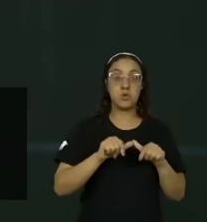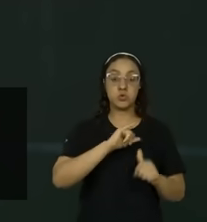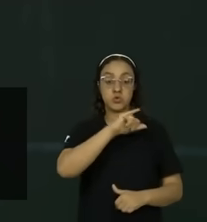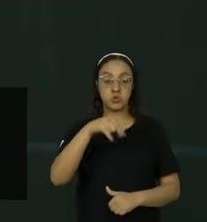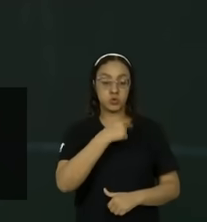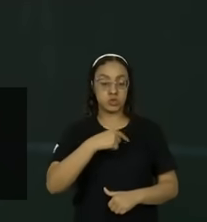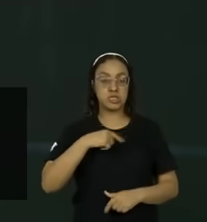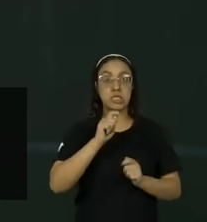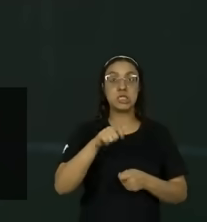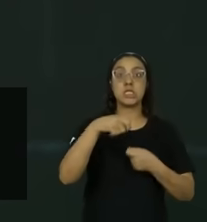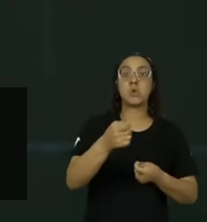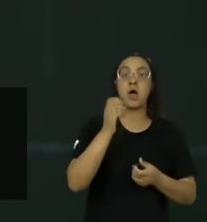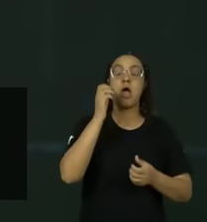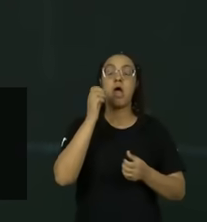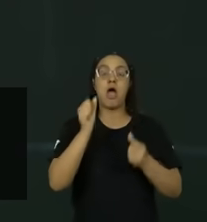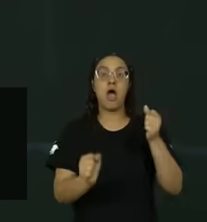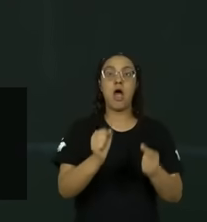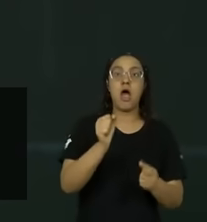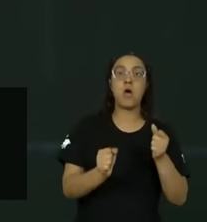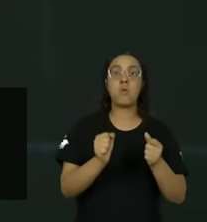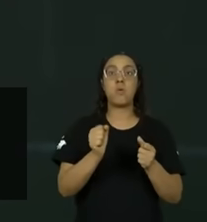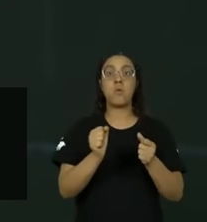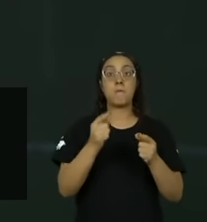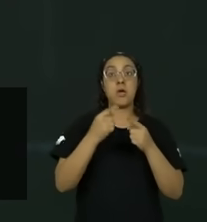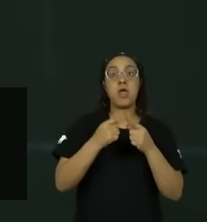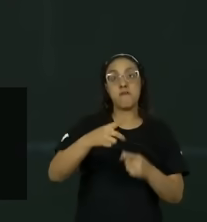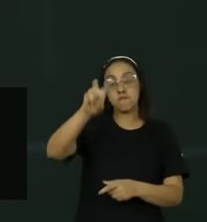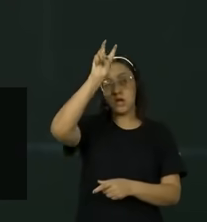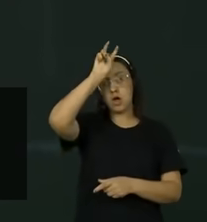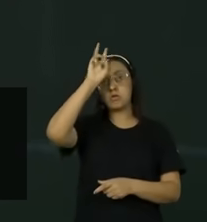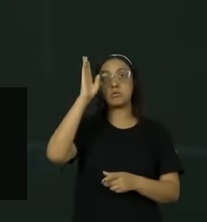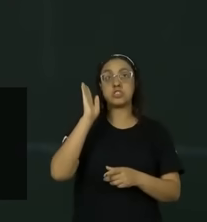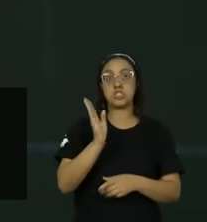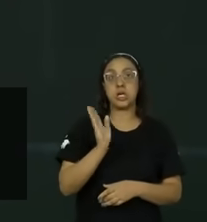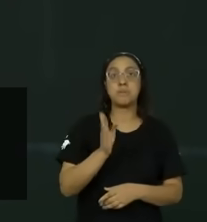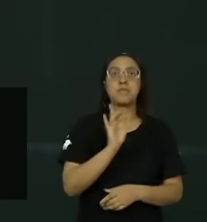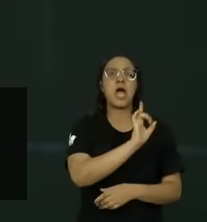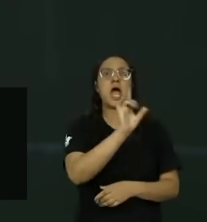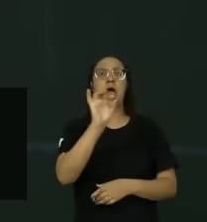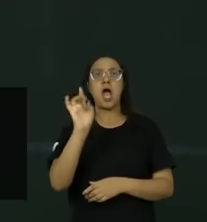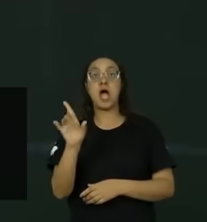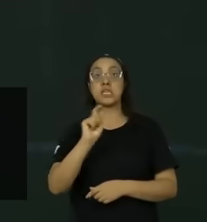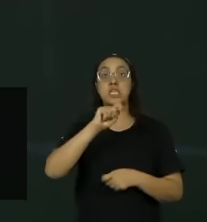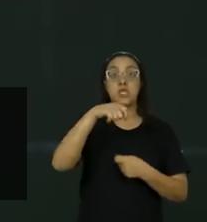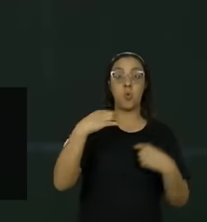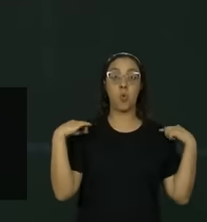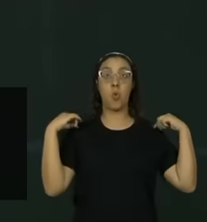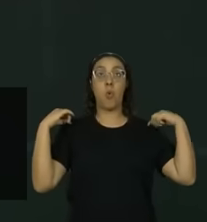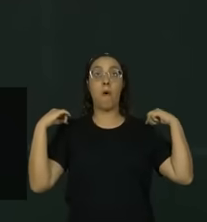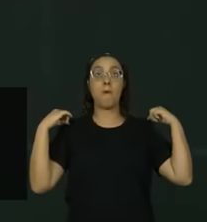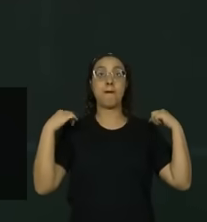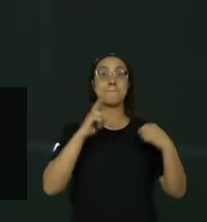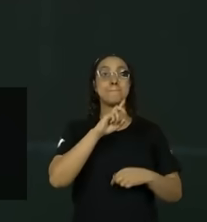providenciou carruagens, como o faraó tinha ordenado, e também mantimentos para a viagem. A cada um deu uma muda de roupa, mas